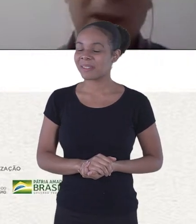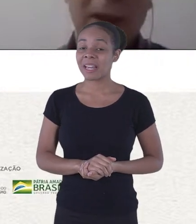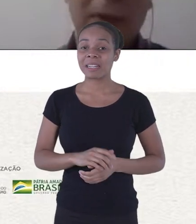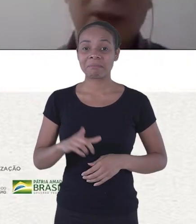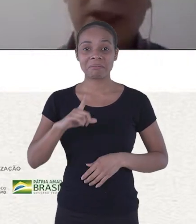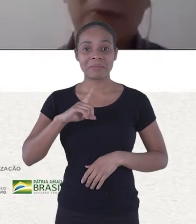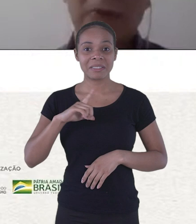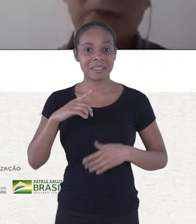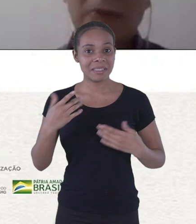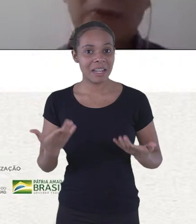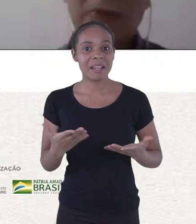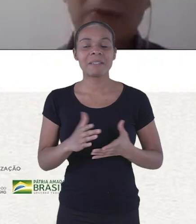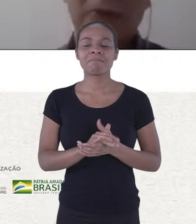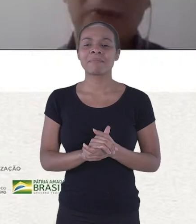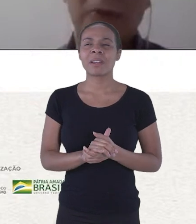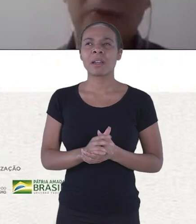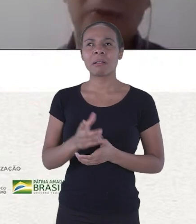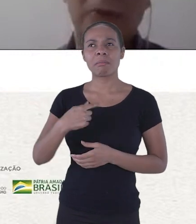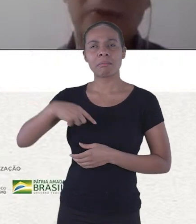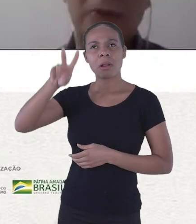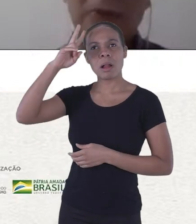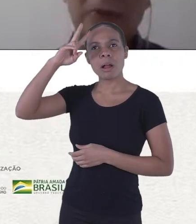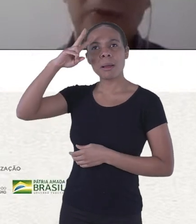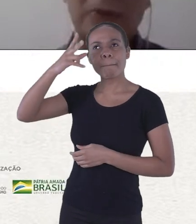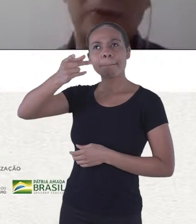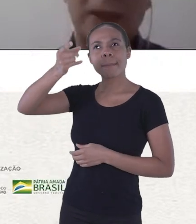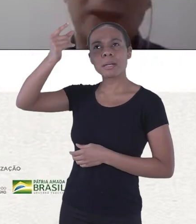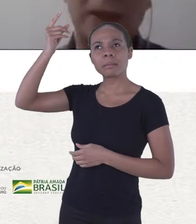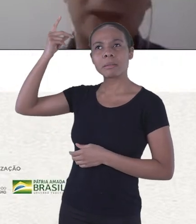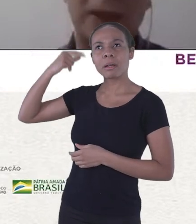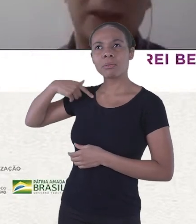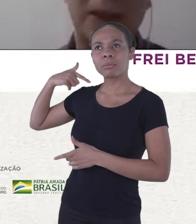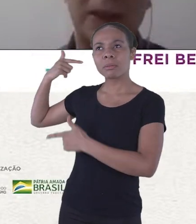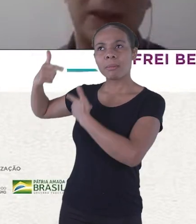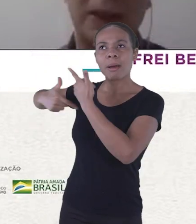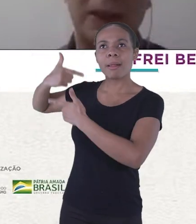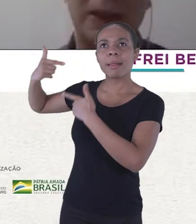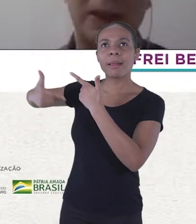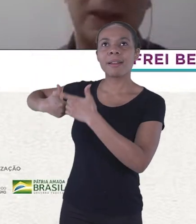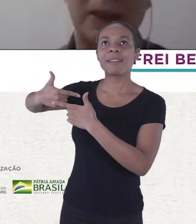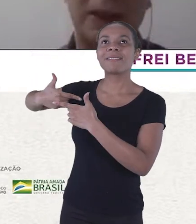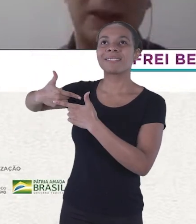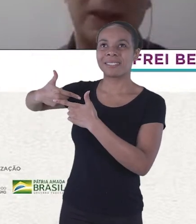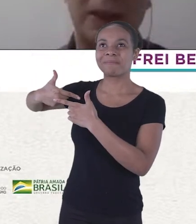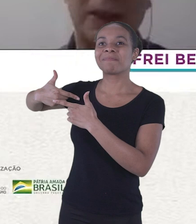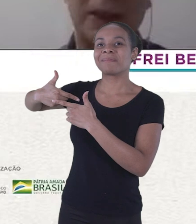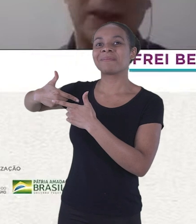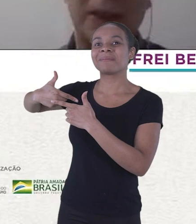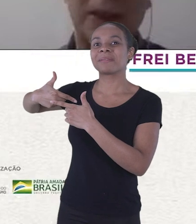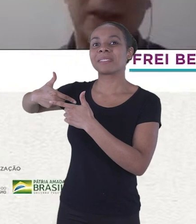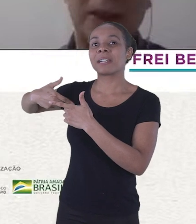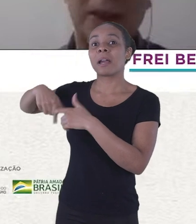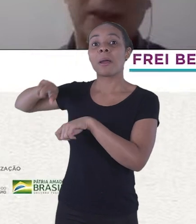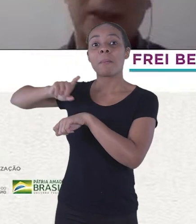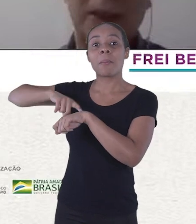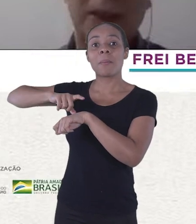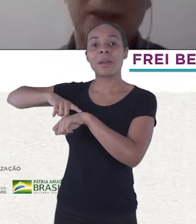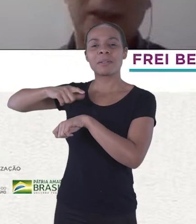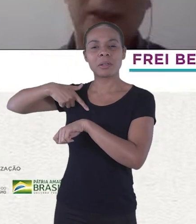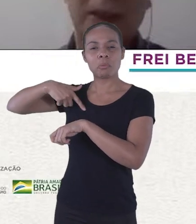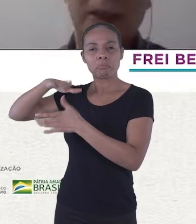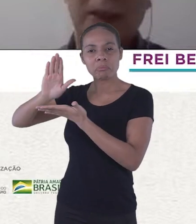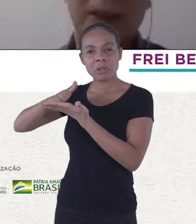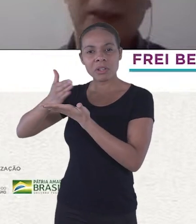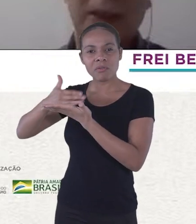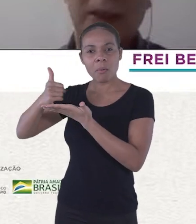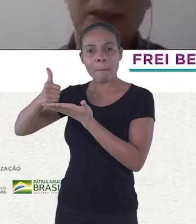quando ele ainda trabalhava com Caio Gracco na Brasiliense, e foi ele o editor do meu primeiro livro lá, que